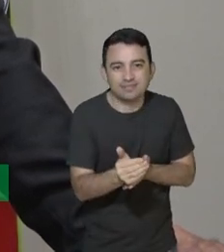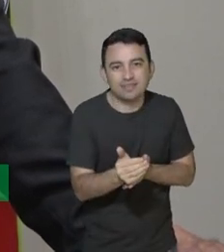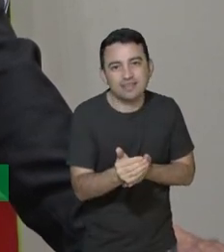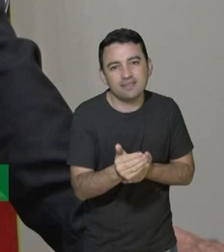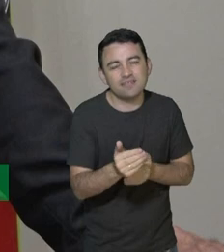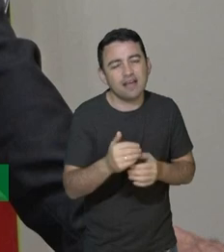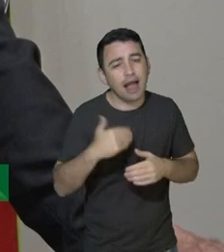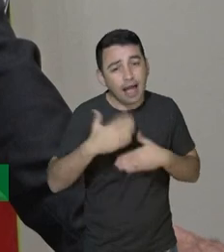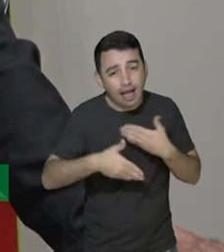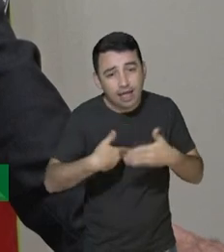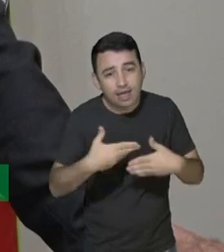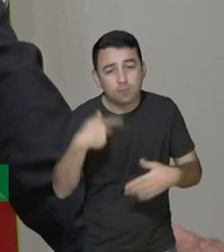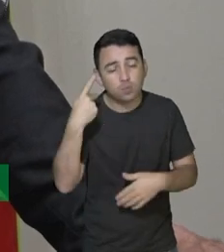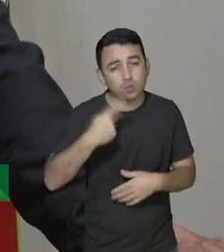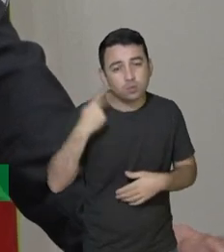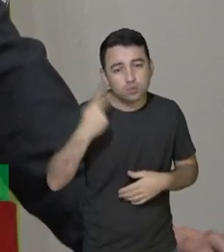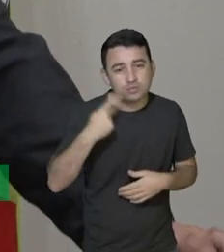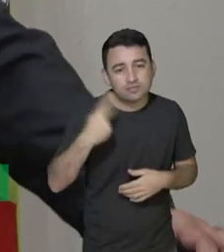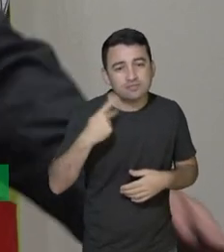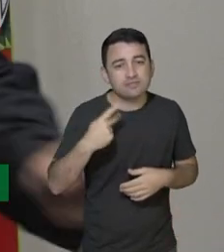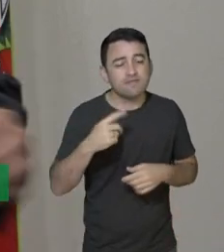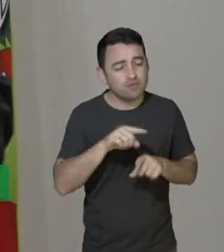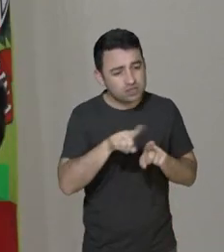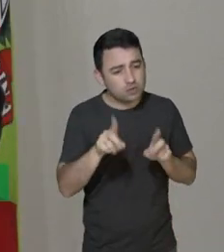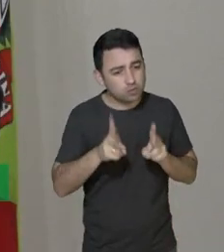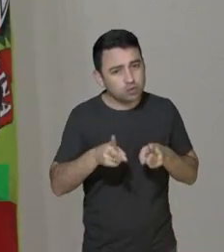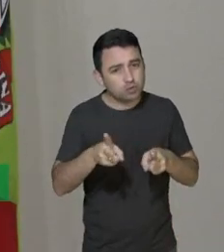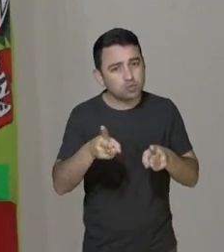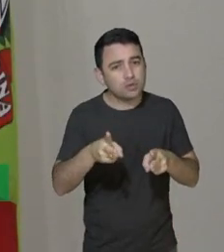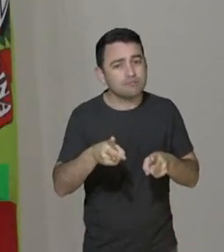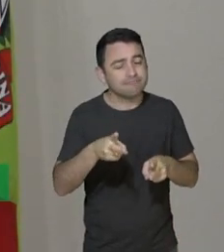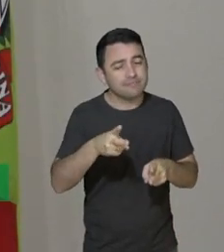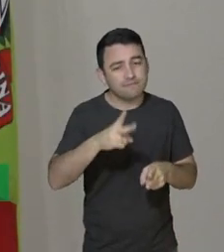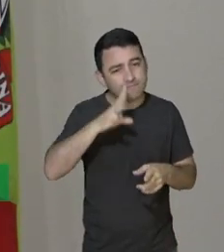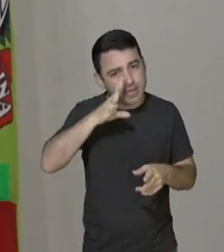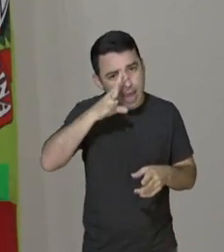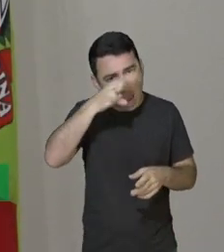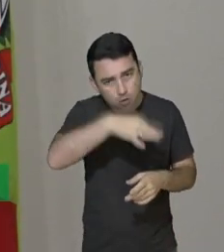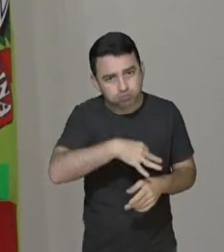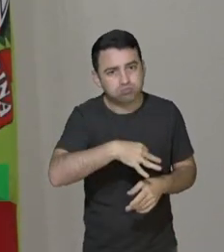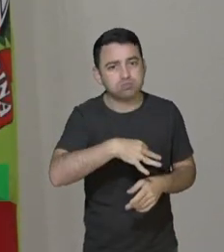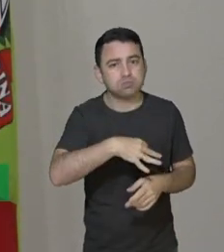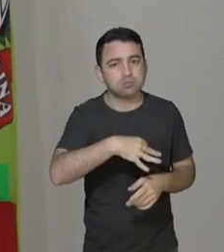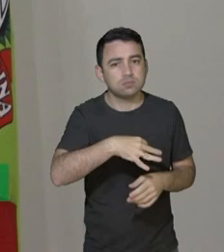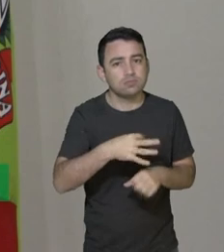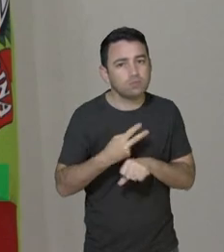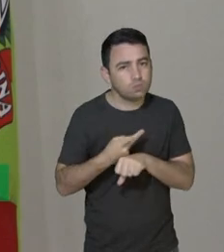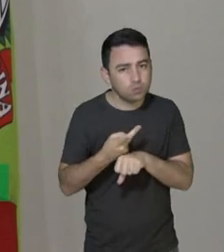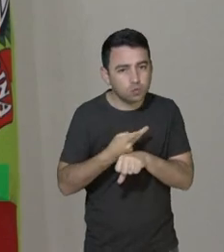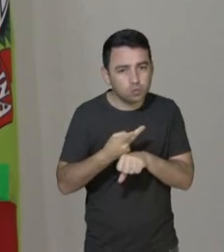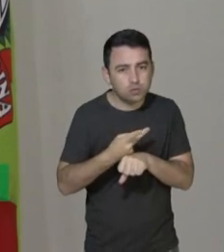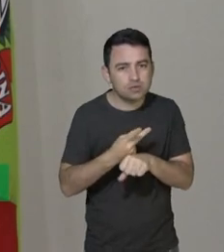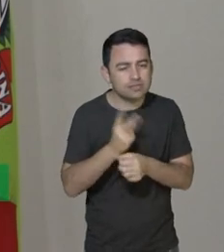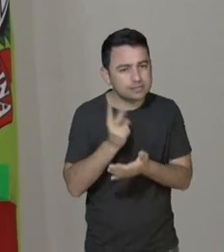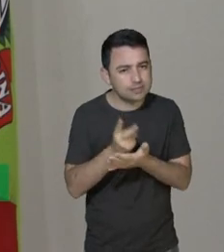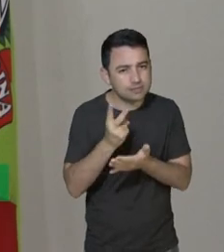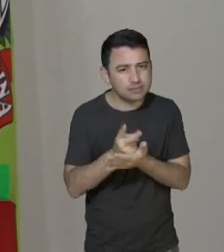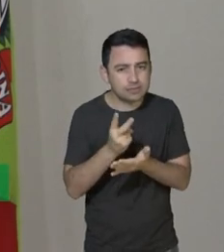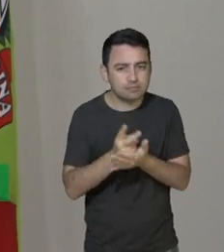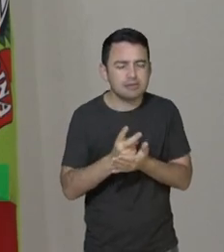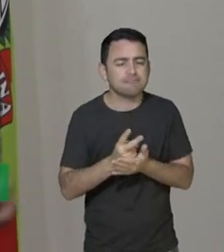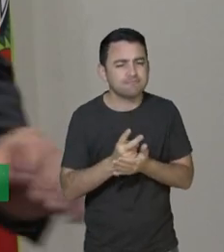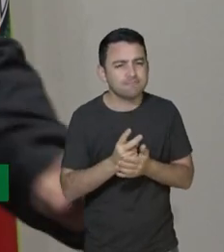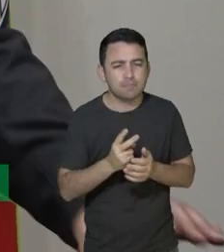carreira política, que sigam com lealdade e procurando fazer cada vez